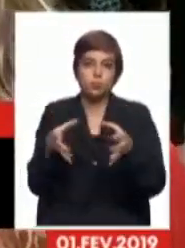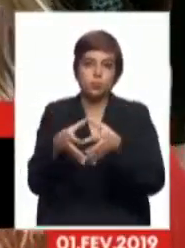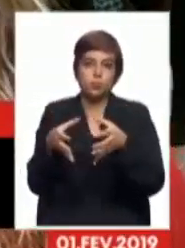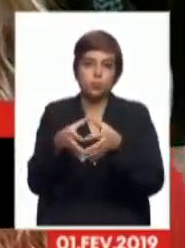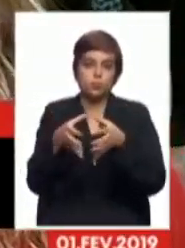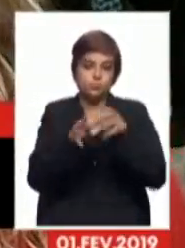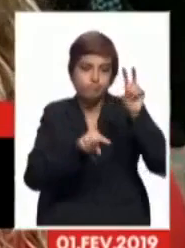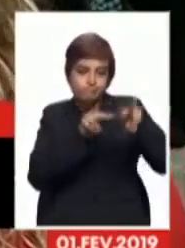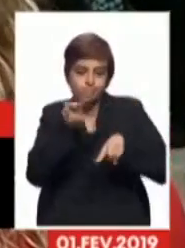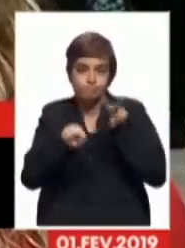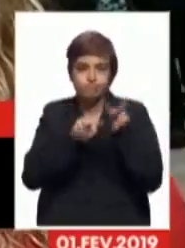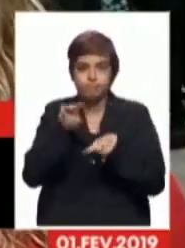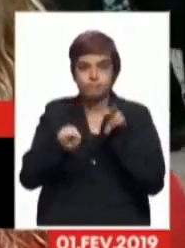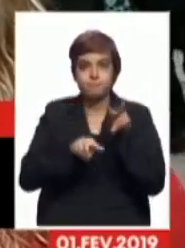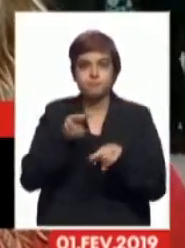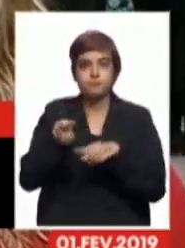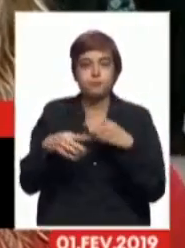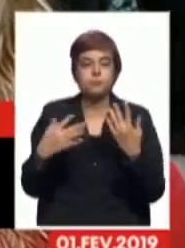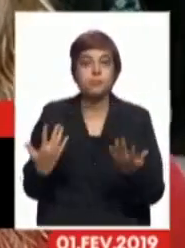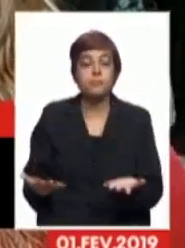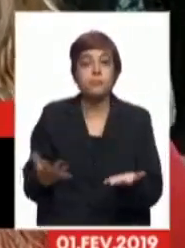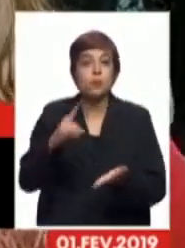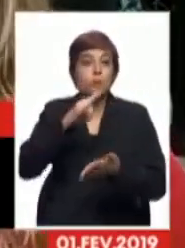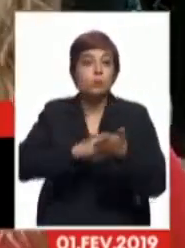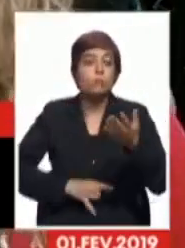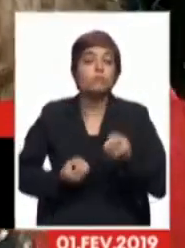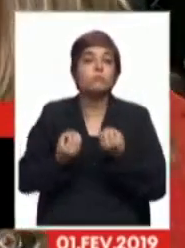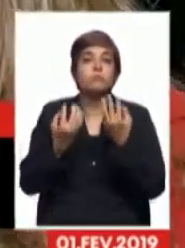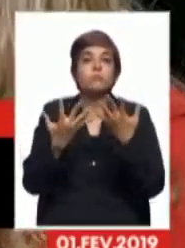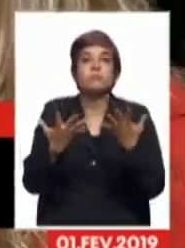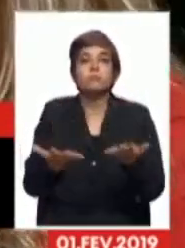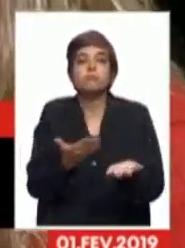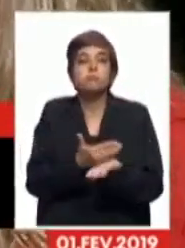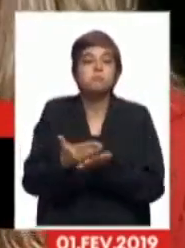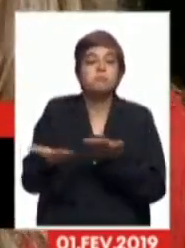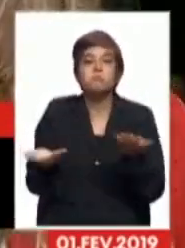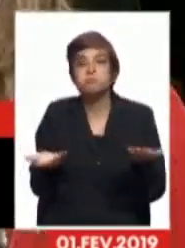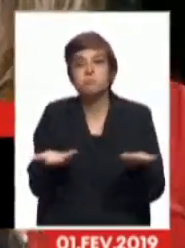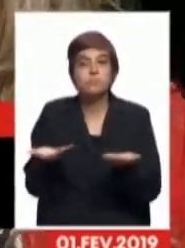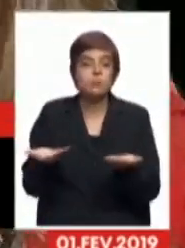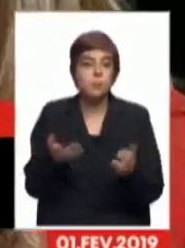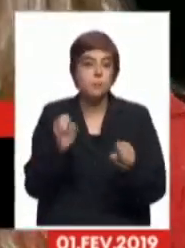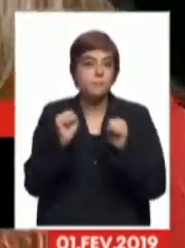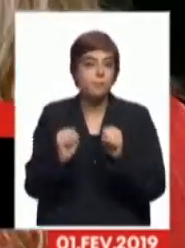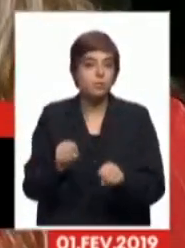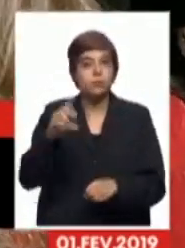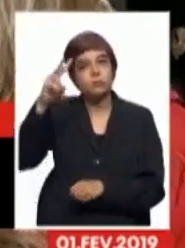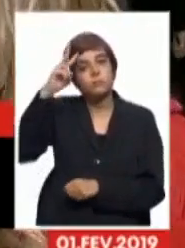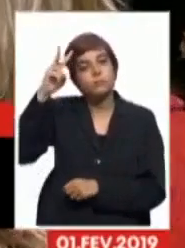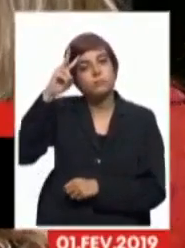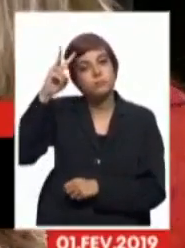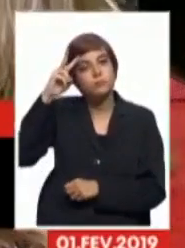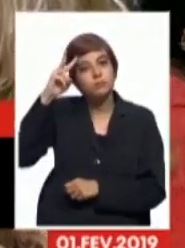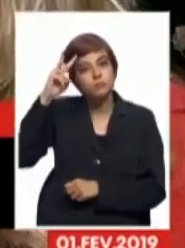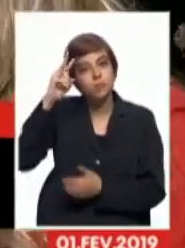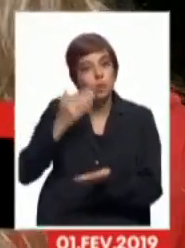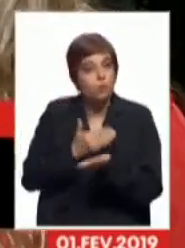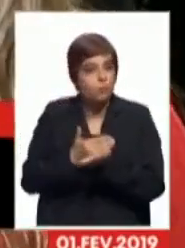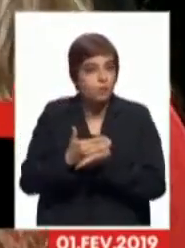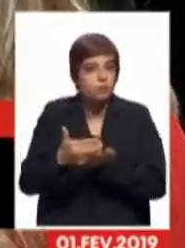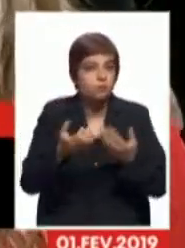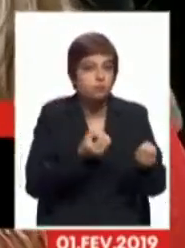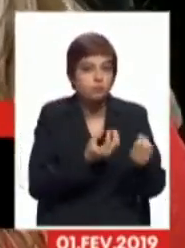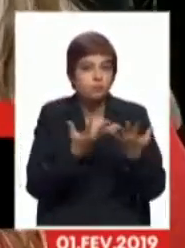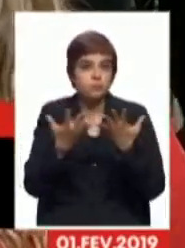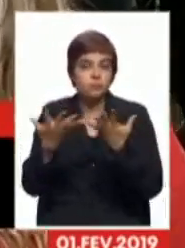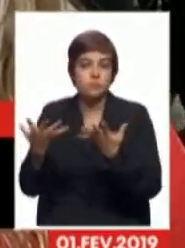Inquérito. E a documentação, ela pode ser entregue à mesa a partir de quando? A partir dessa segunda-feira, nós vamos já fazer a entrega para que a